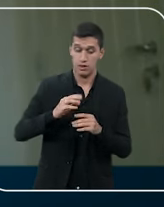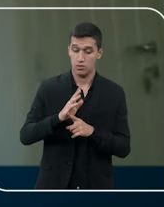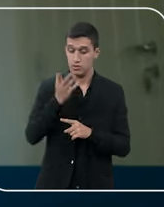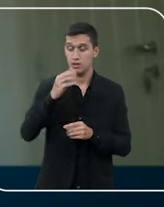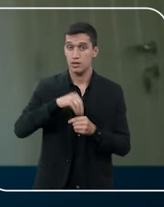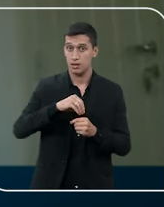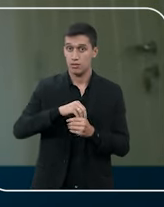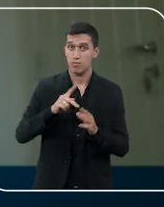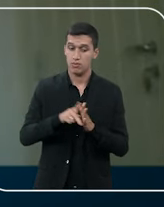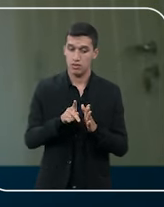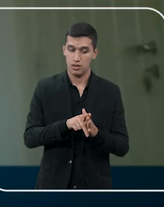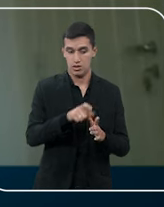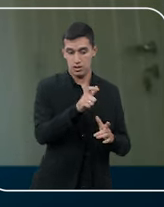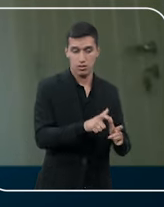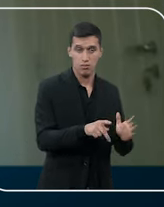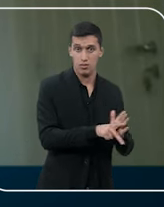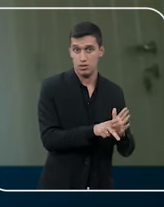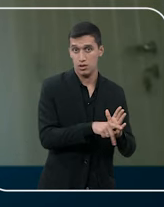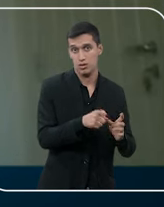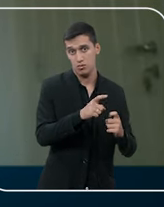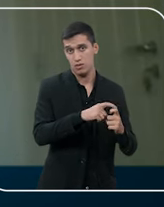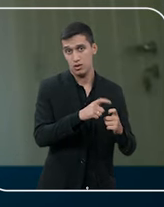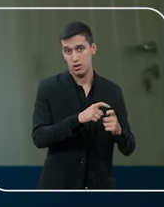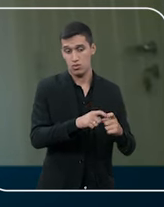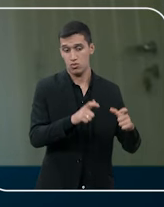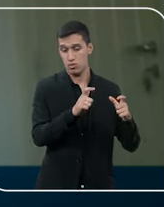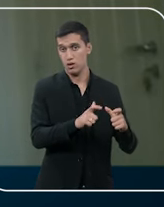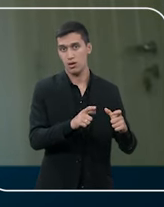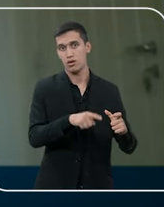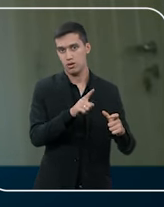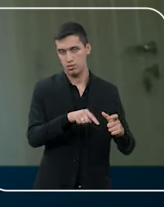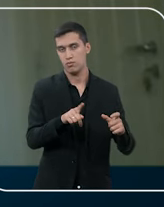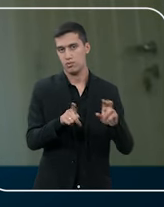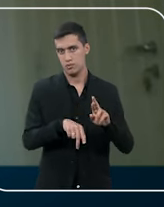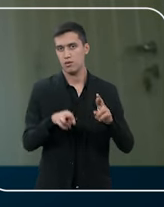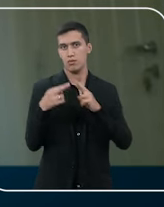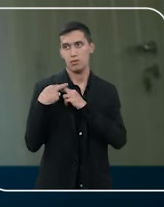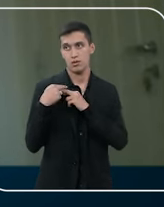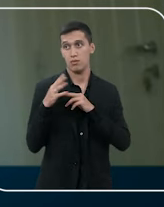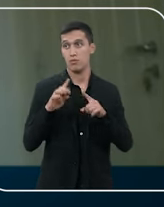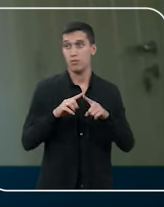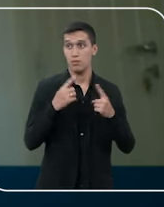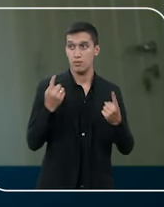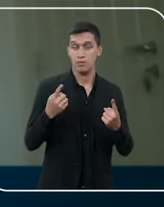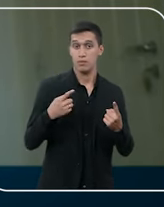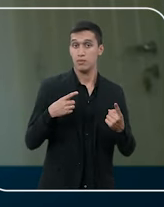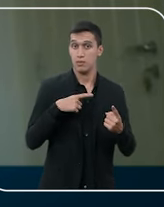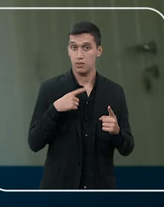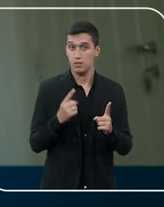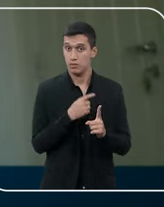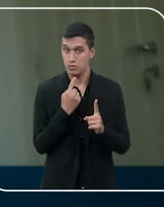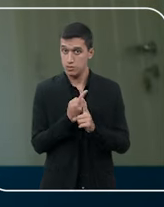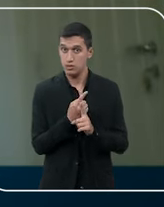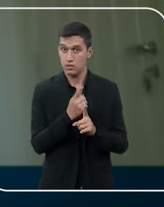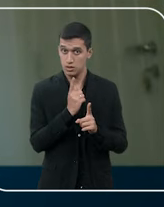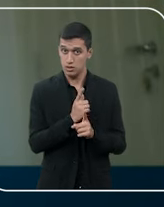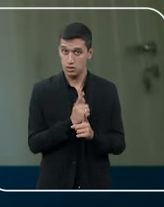uma clínica, essa clínica ela pode ser responsabilizada. Porém, a clínica ela tem